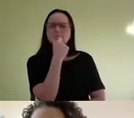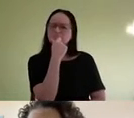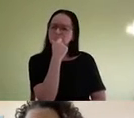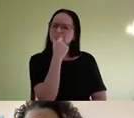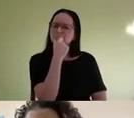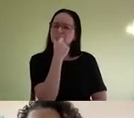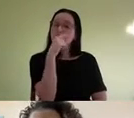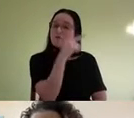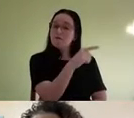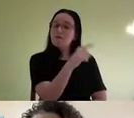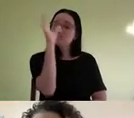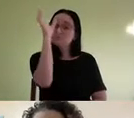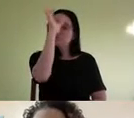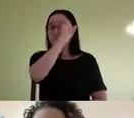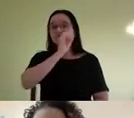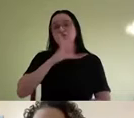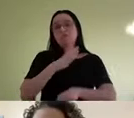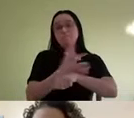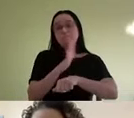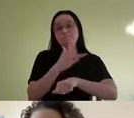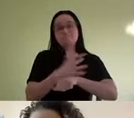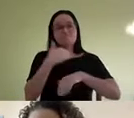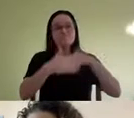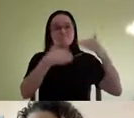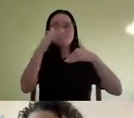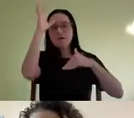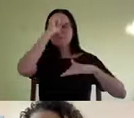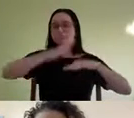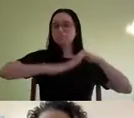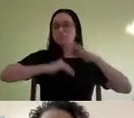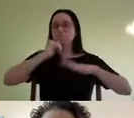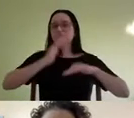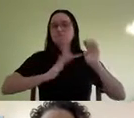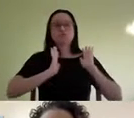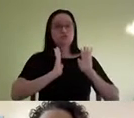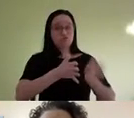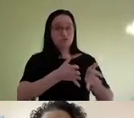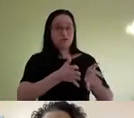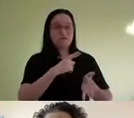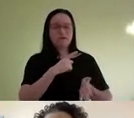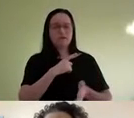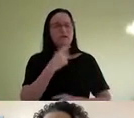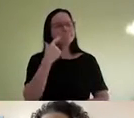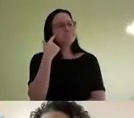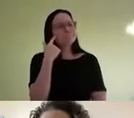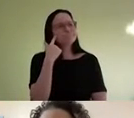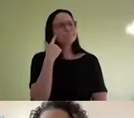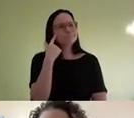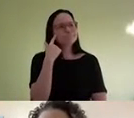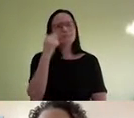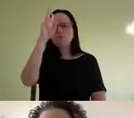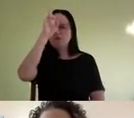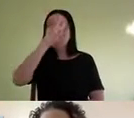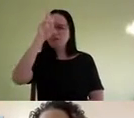tem um aprendizado na prática. Então, tudo é possível, não é verdade? Então, eu tenho muito essa lembrança